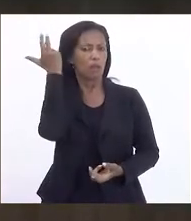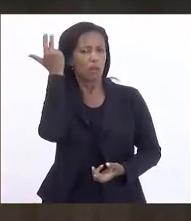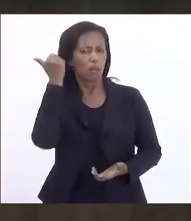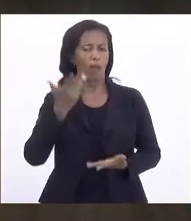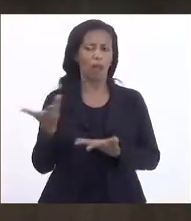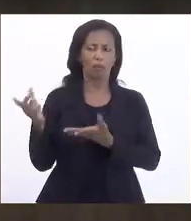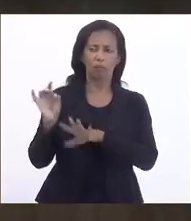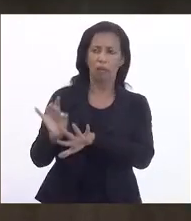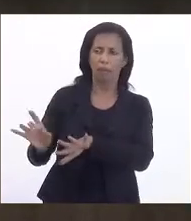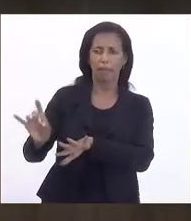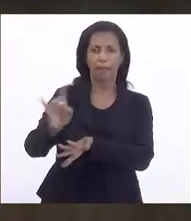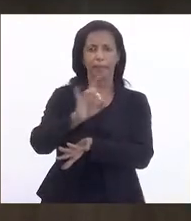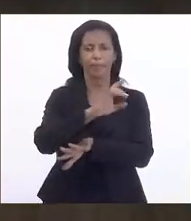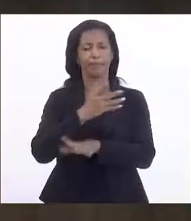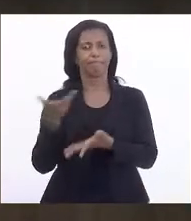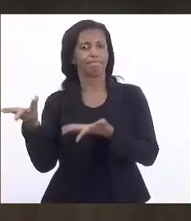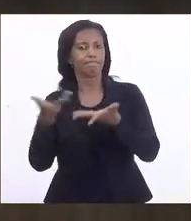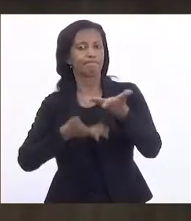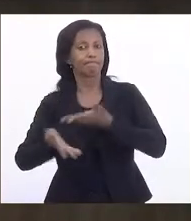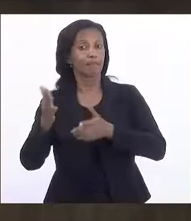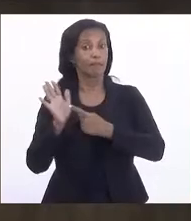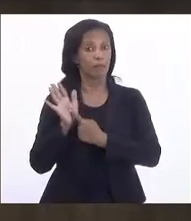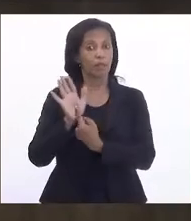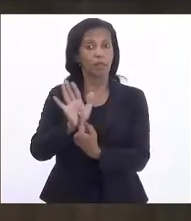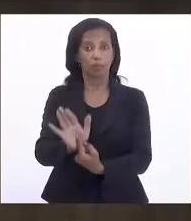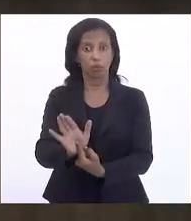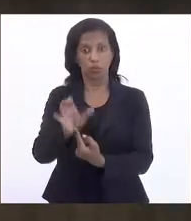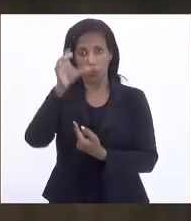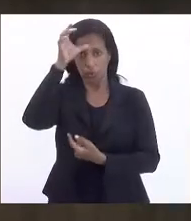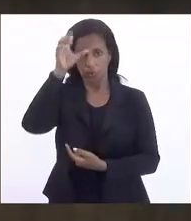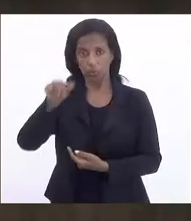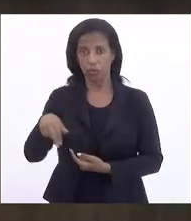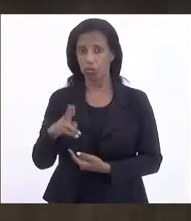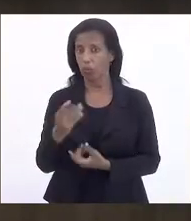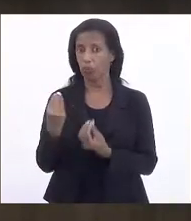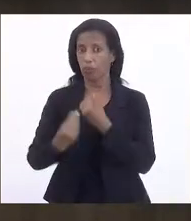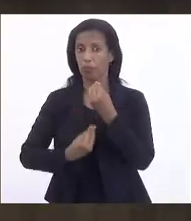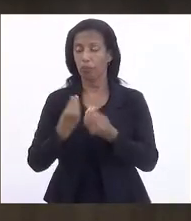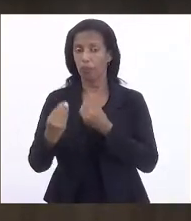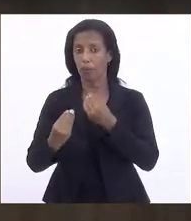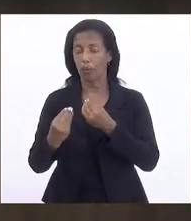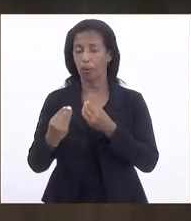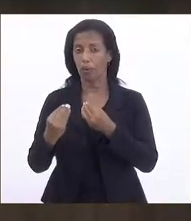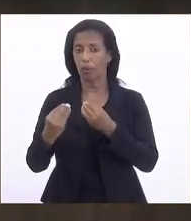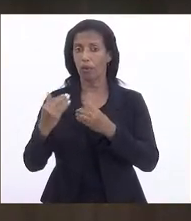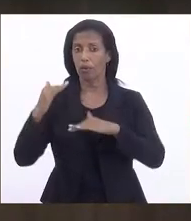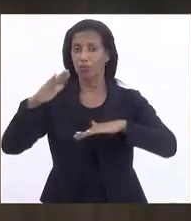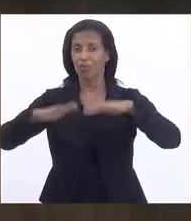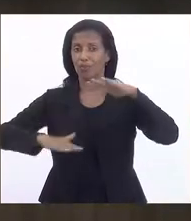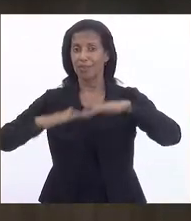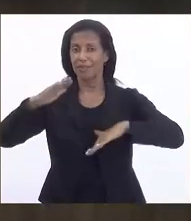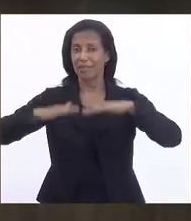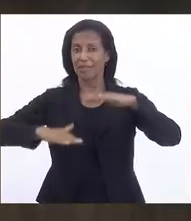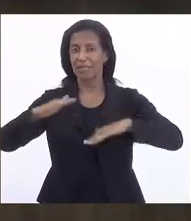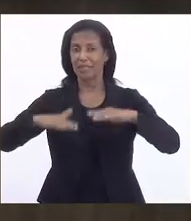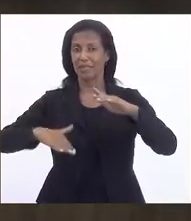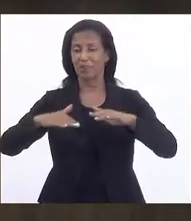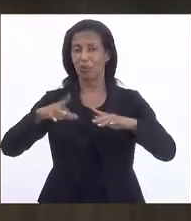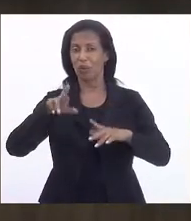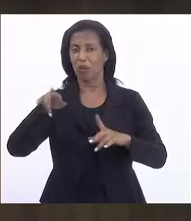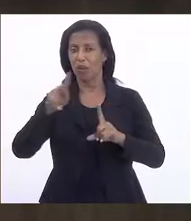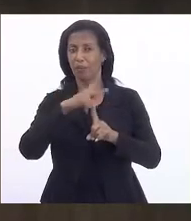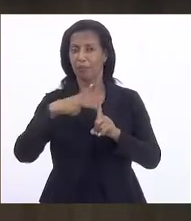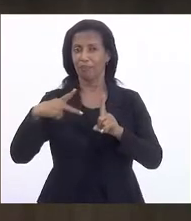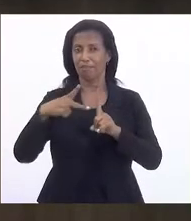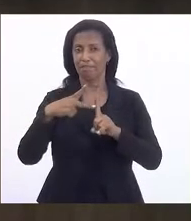fizeram parte onde a gente mostrou Tia Ju como o processo de desequilíbrio do Rio Previdência foi um